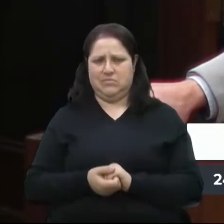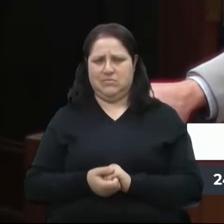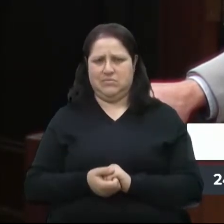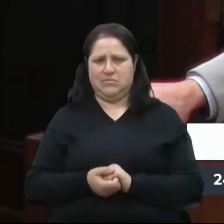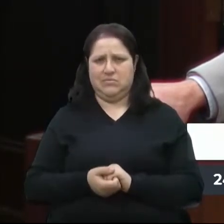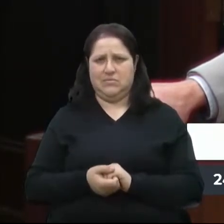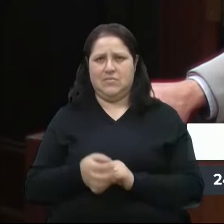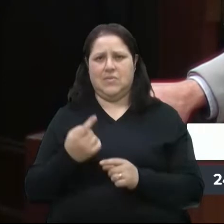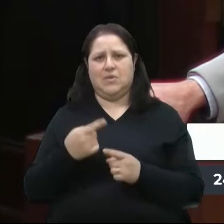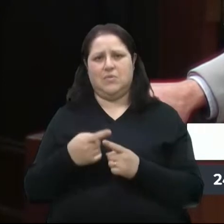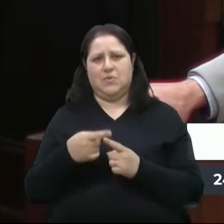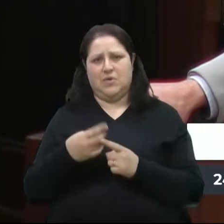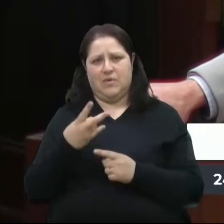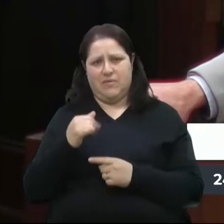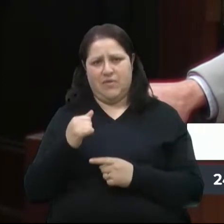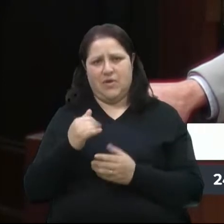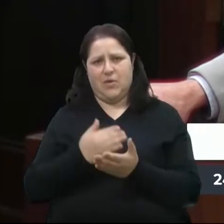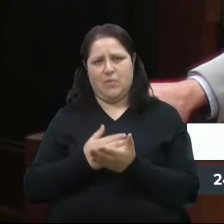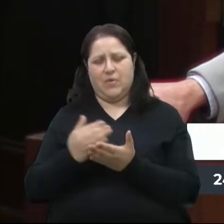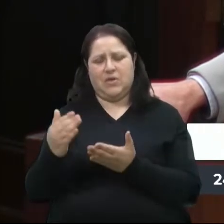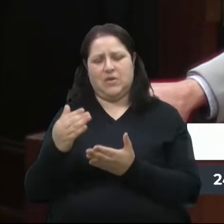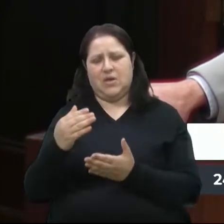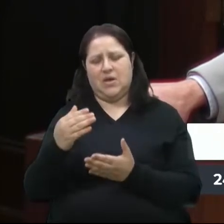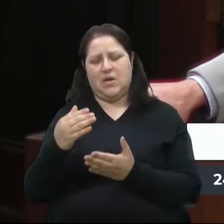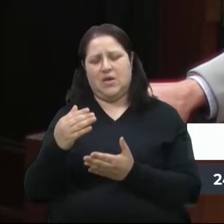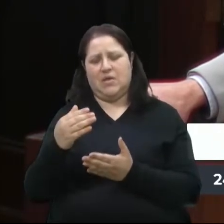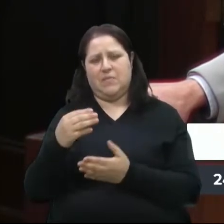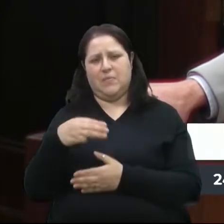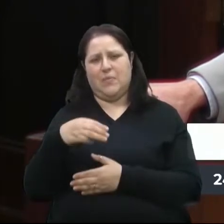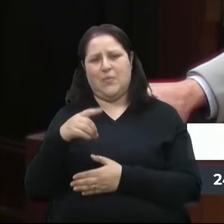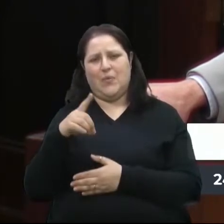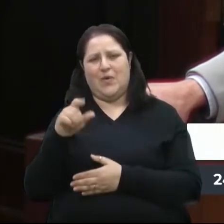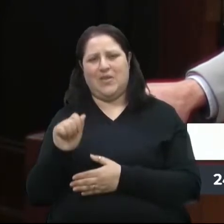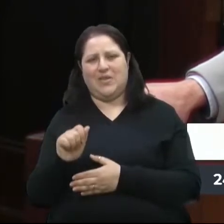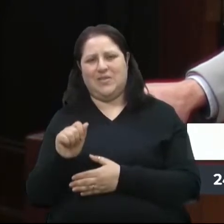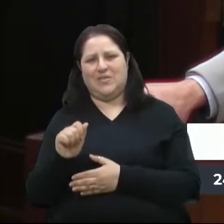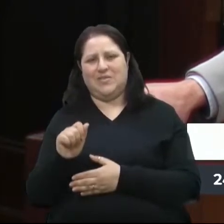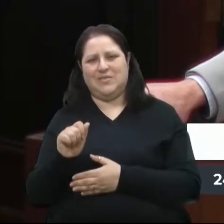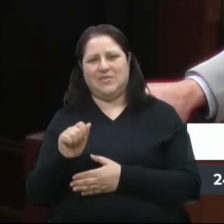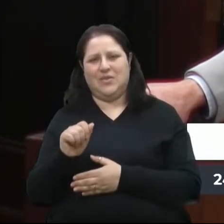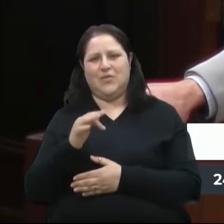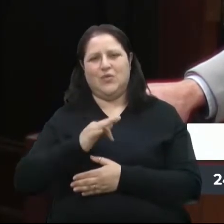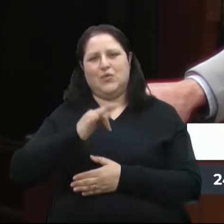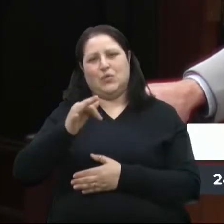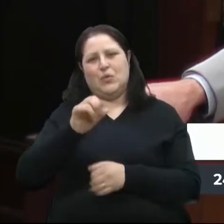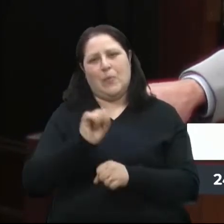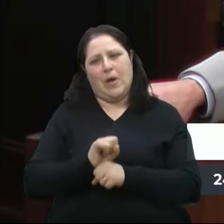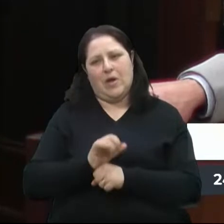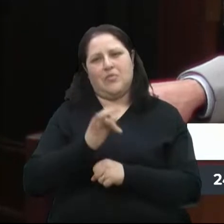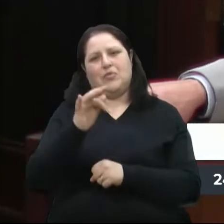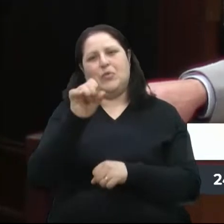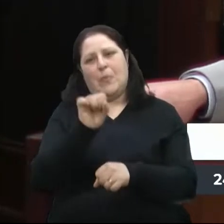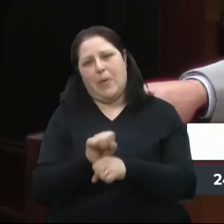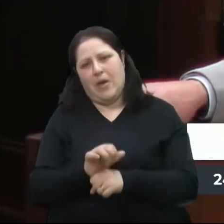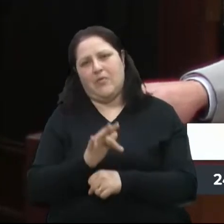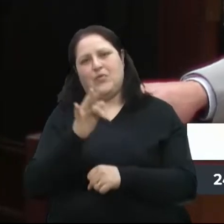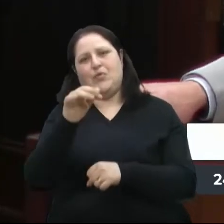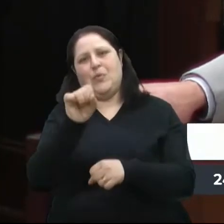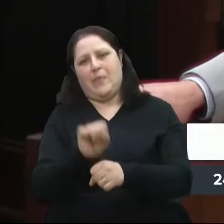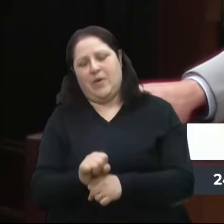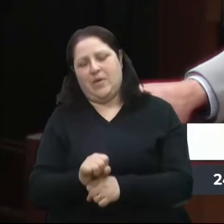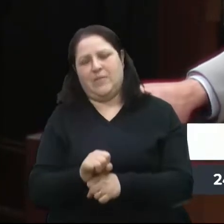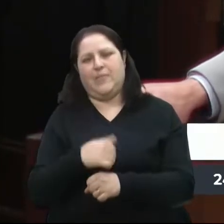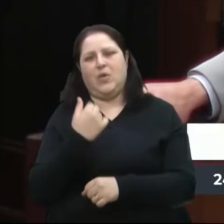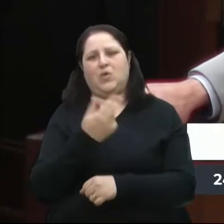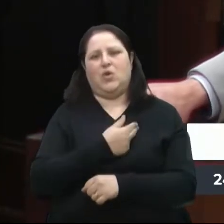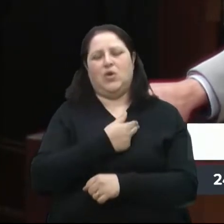porque vai começar a virar moda essas paralisações, e o nosso executivo de Caxias do